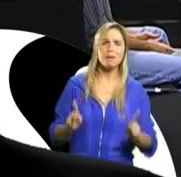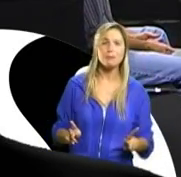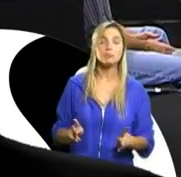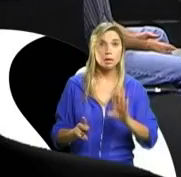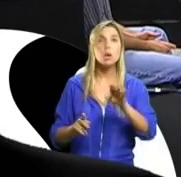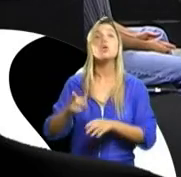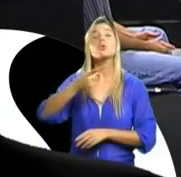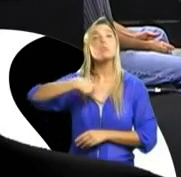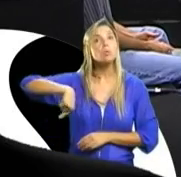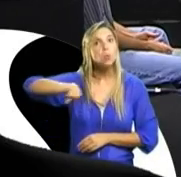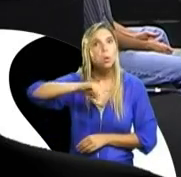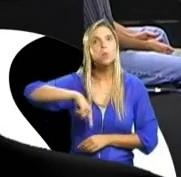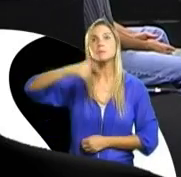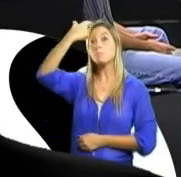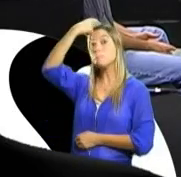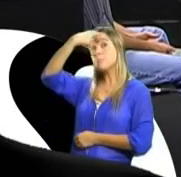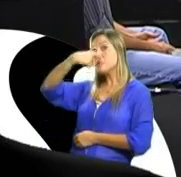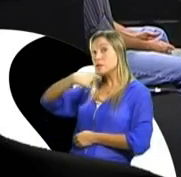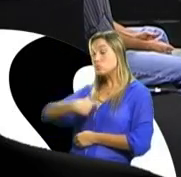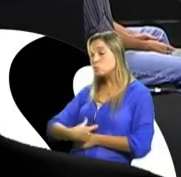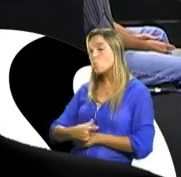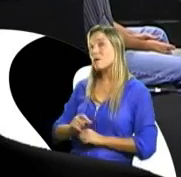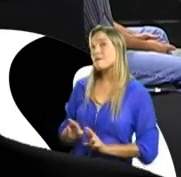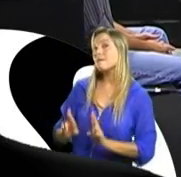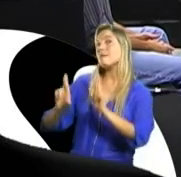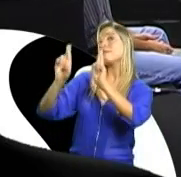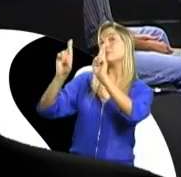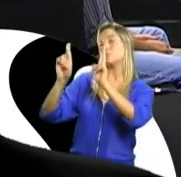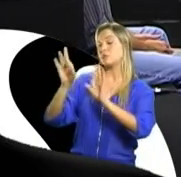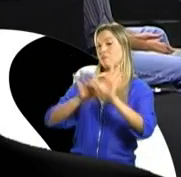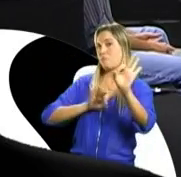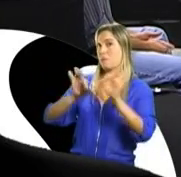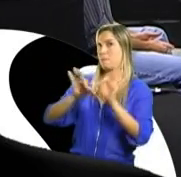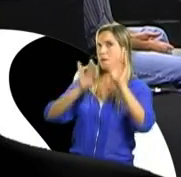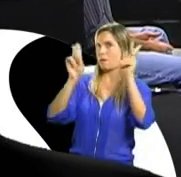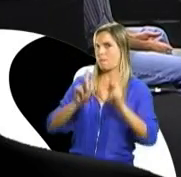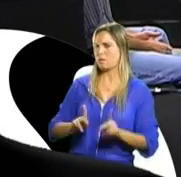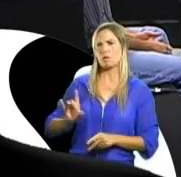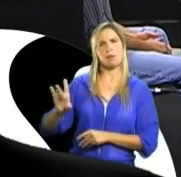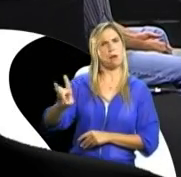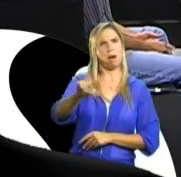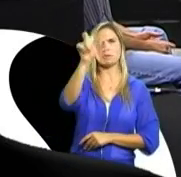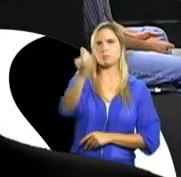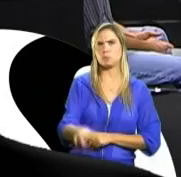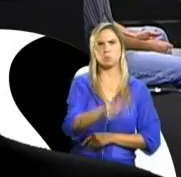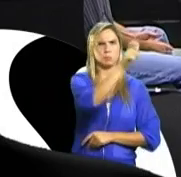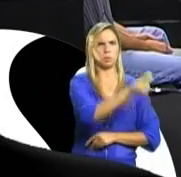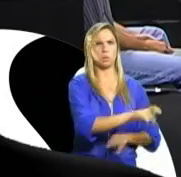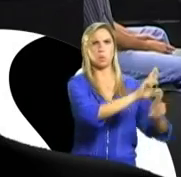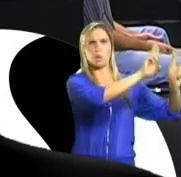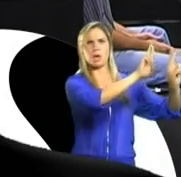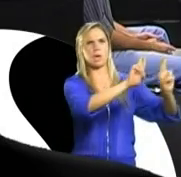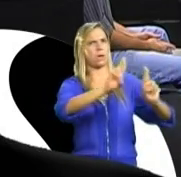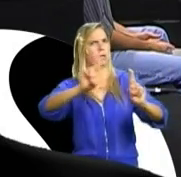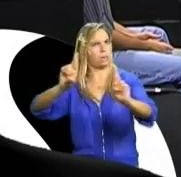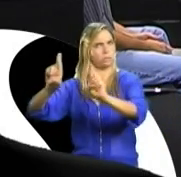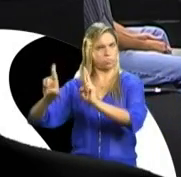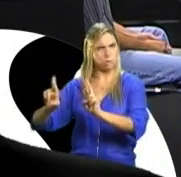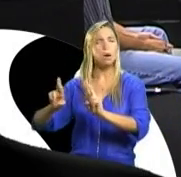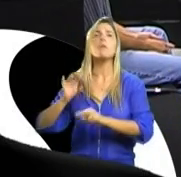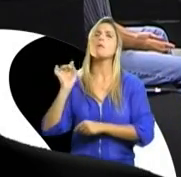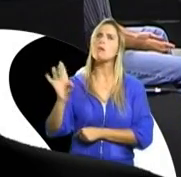atuar para se estabelecer uma cultura da paz, né? E cada sujeito tem o seu papel e sua